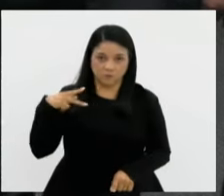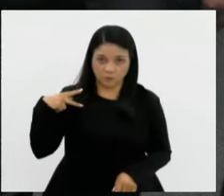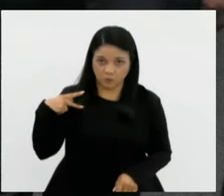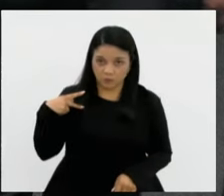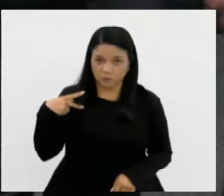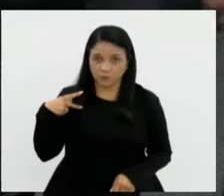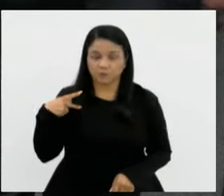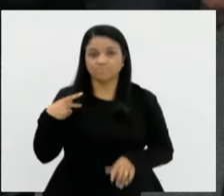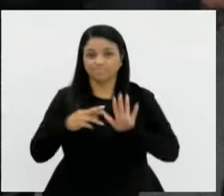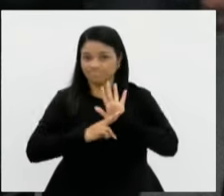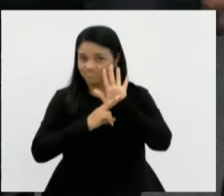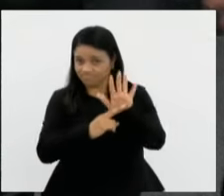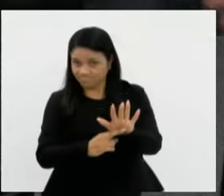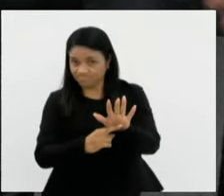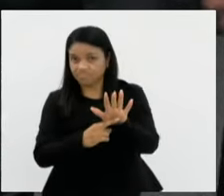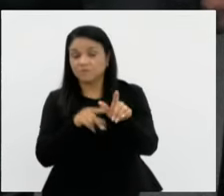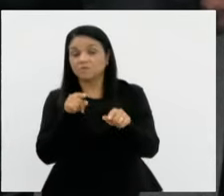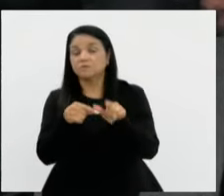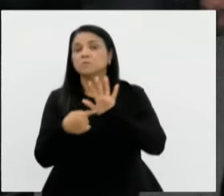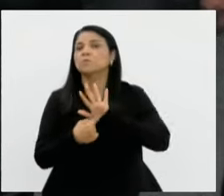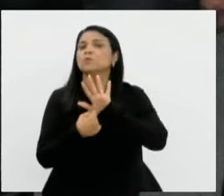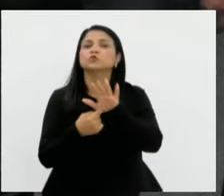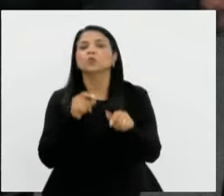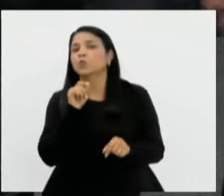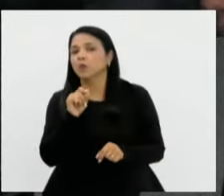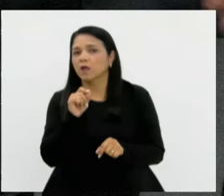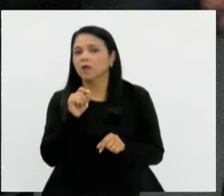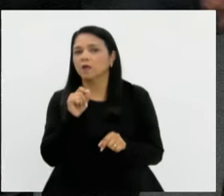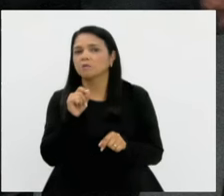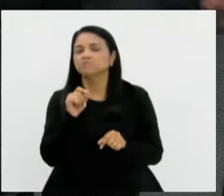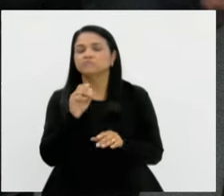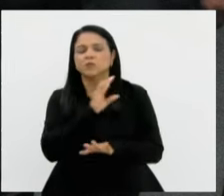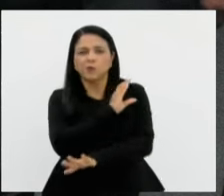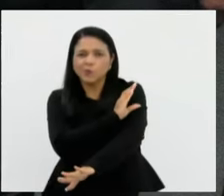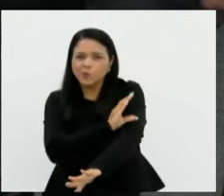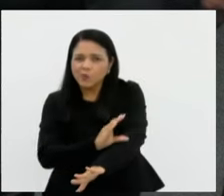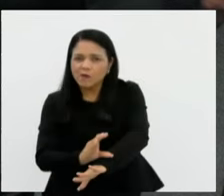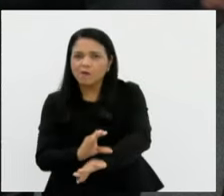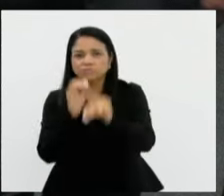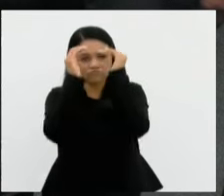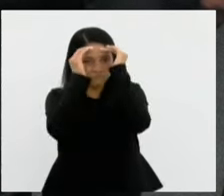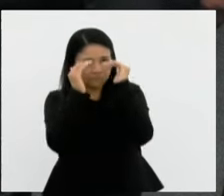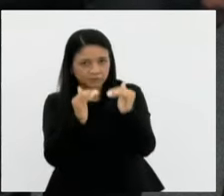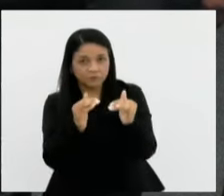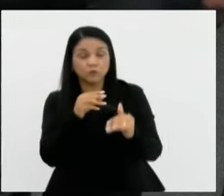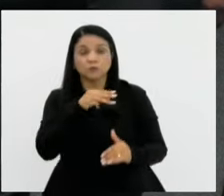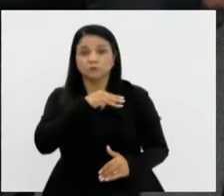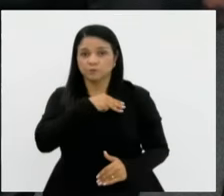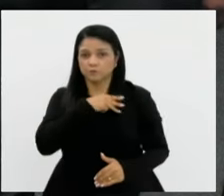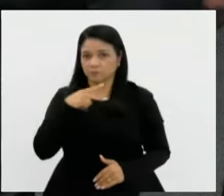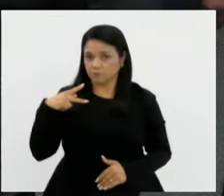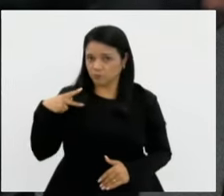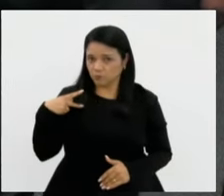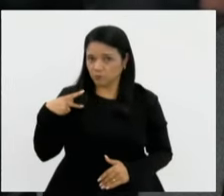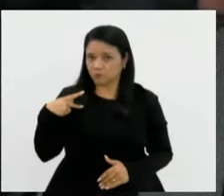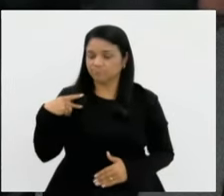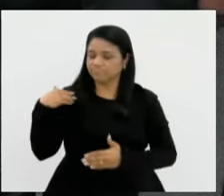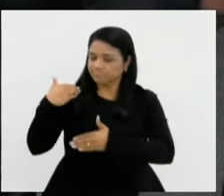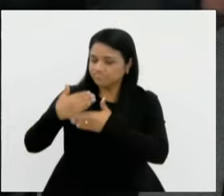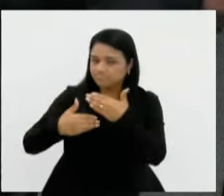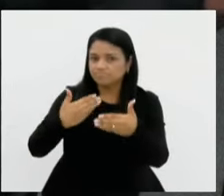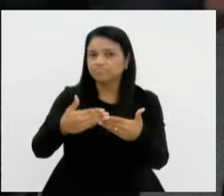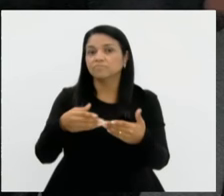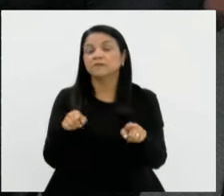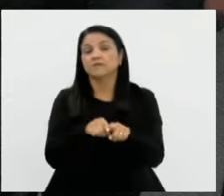Excelência destacou a forma discreta, educada, respeitosa que o Ministério Público procedeu. Vossa Excelência